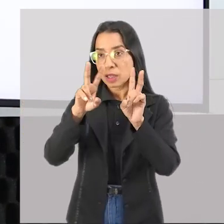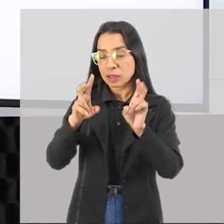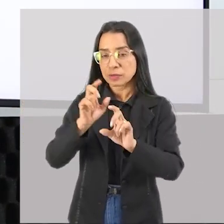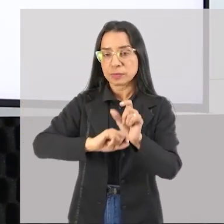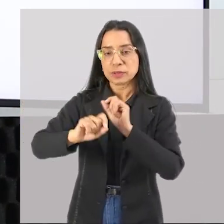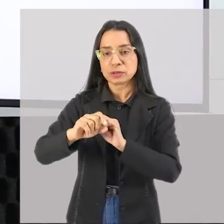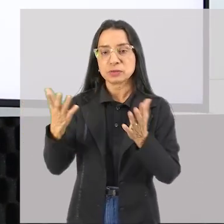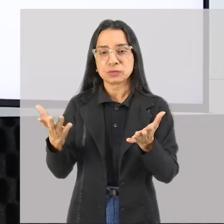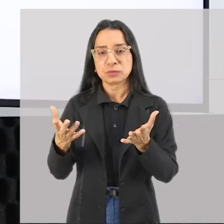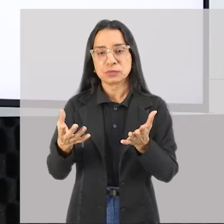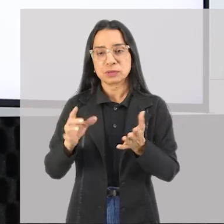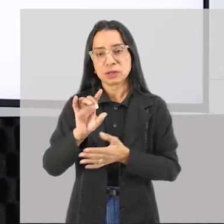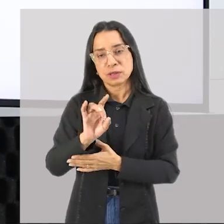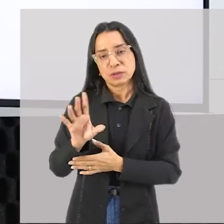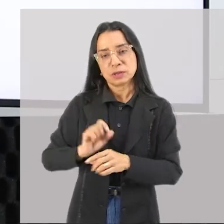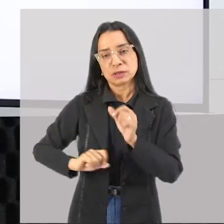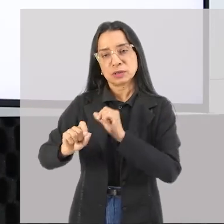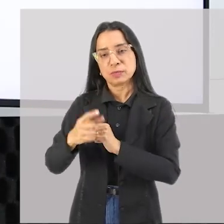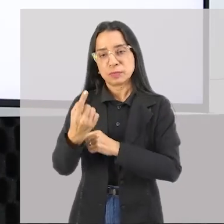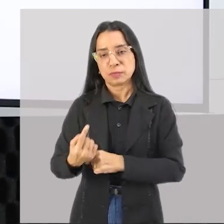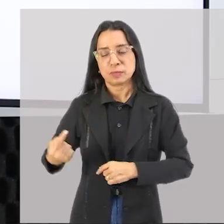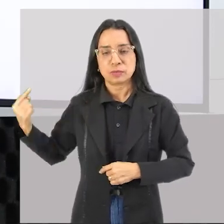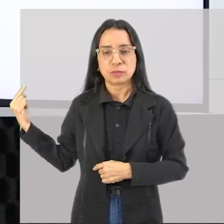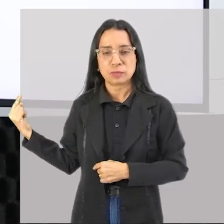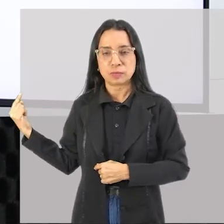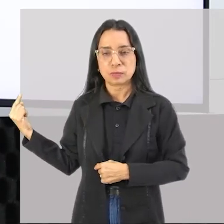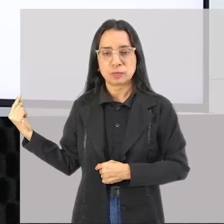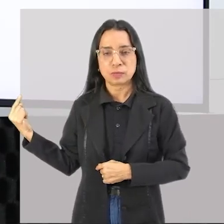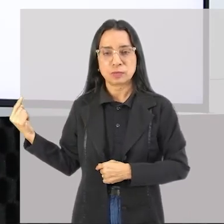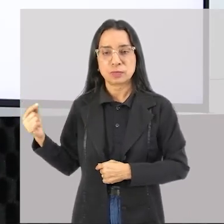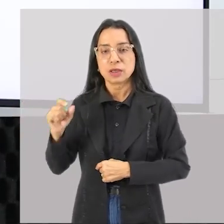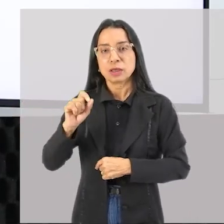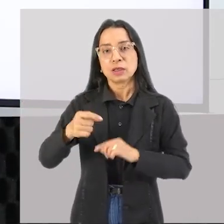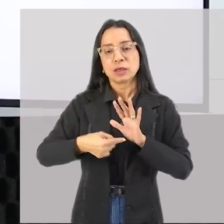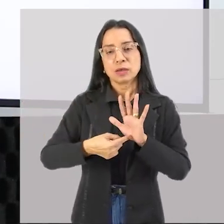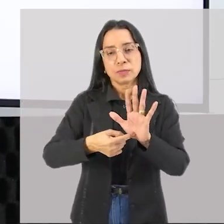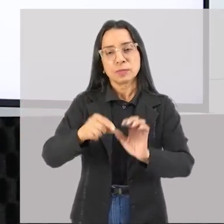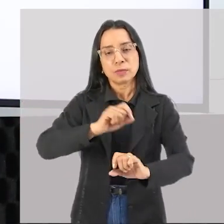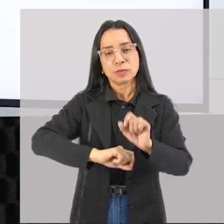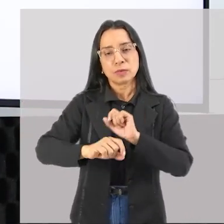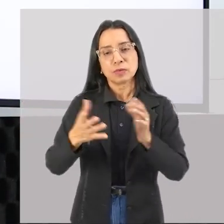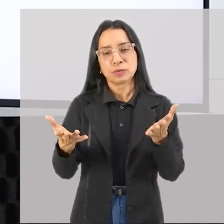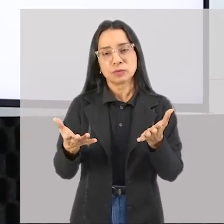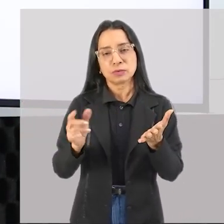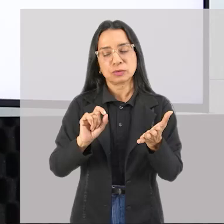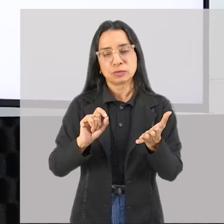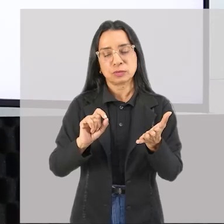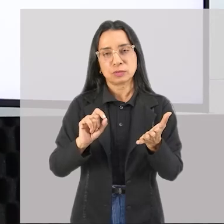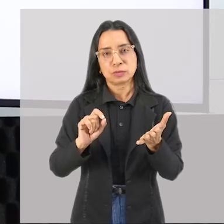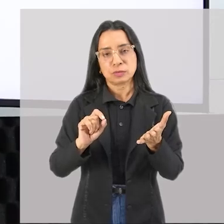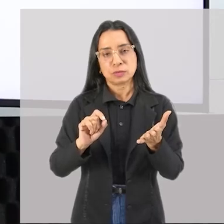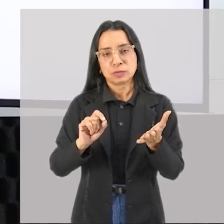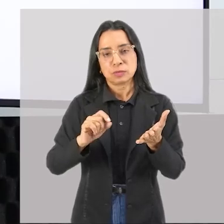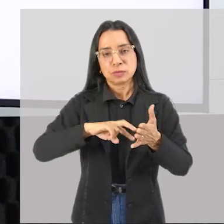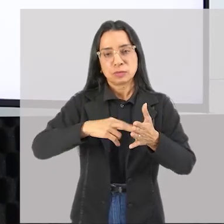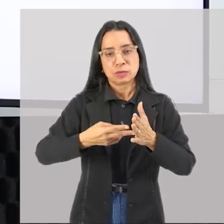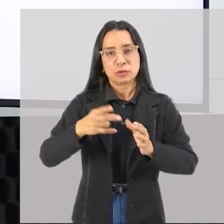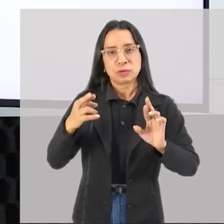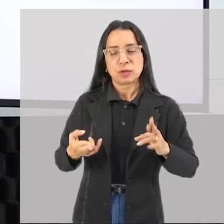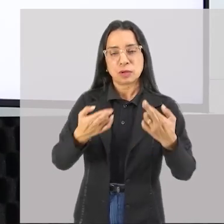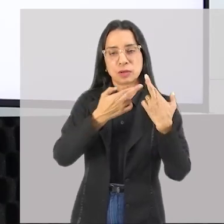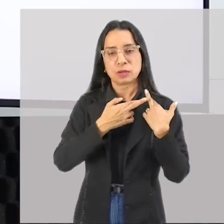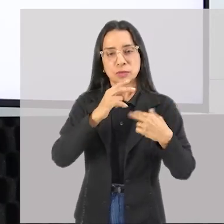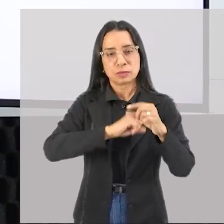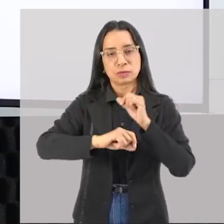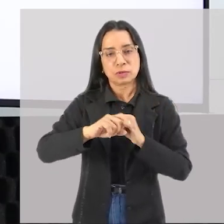especialmente as conjunções, os advérbios, as preposições, que expressam meaning, quer dizer, eles são